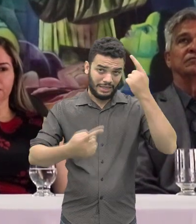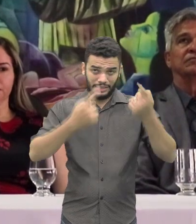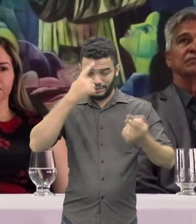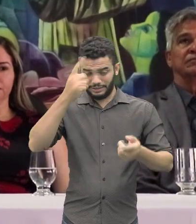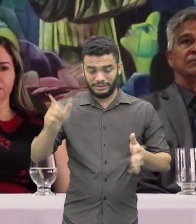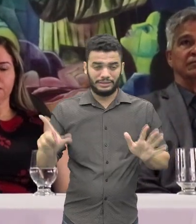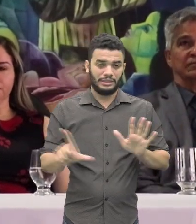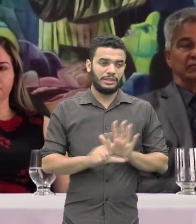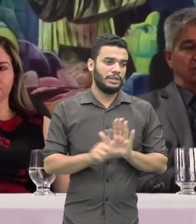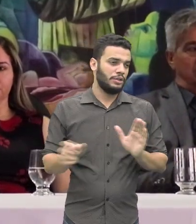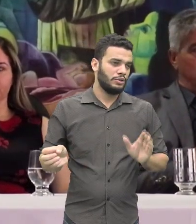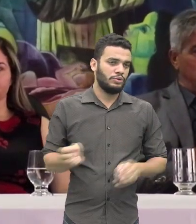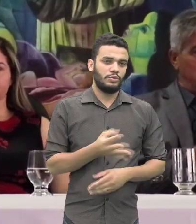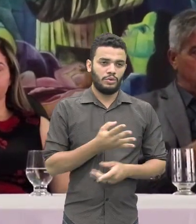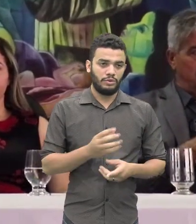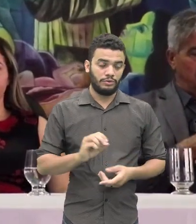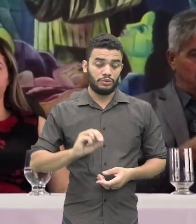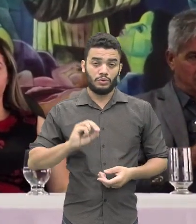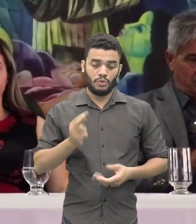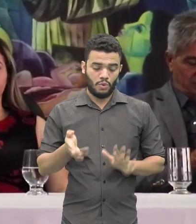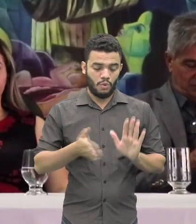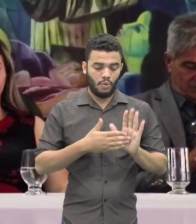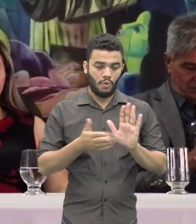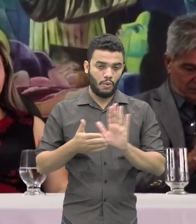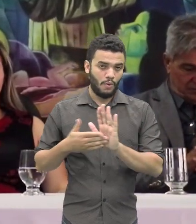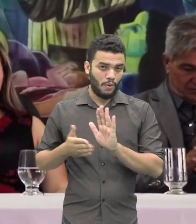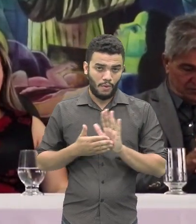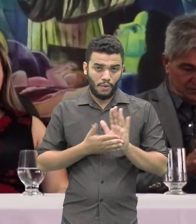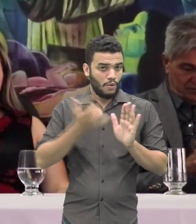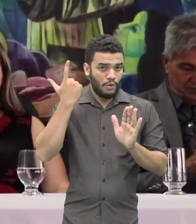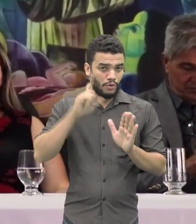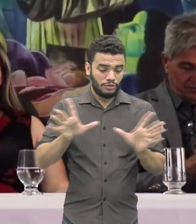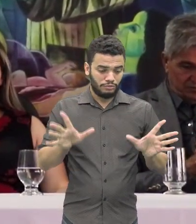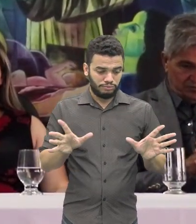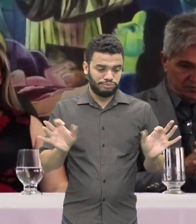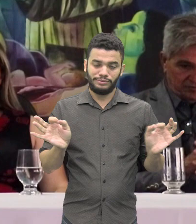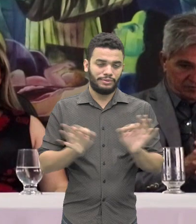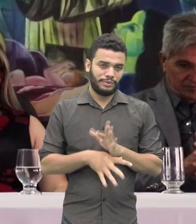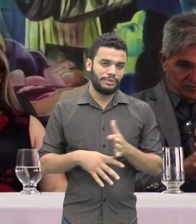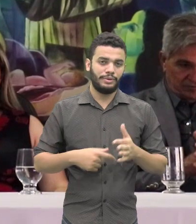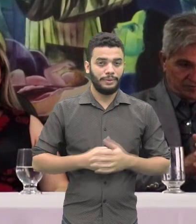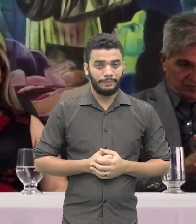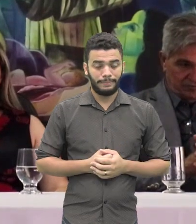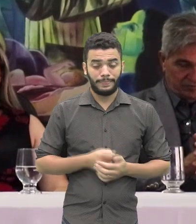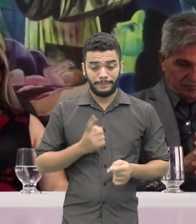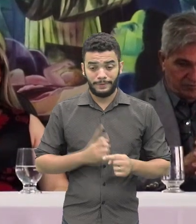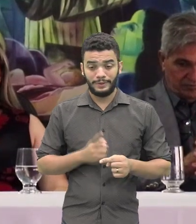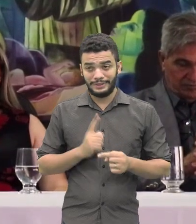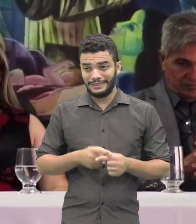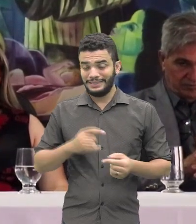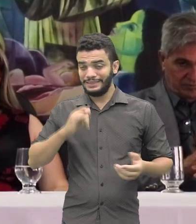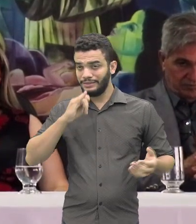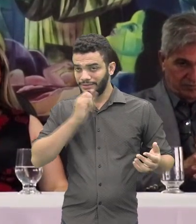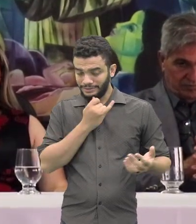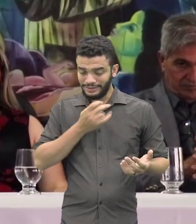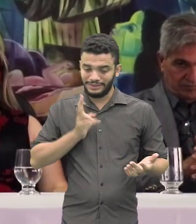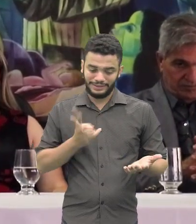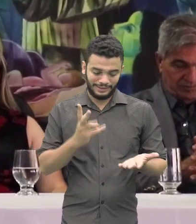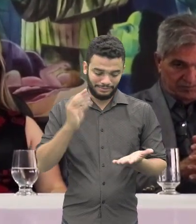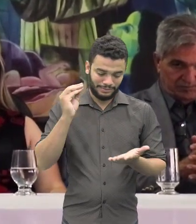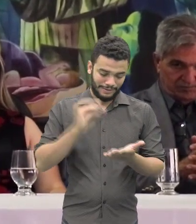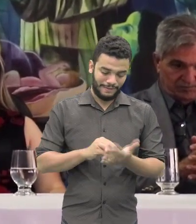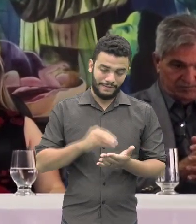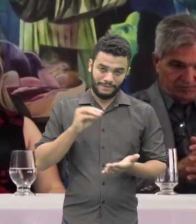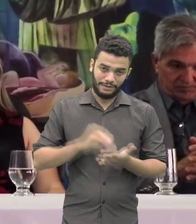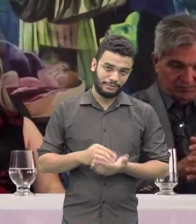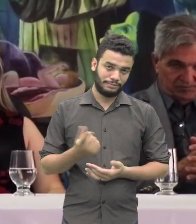planejado tudo que é orientado pelo Estado e pela união porque sempre a gente esbarra na falta de recursos